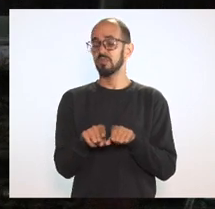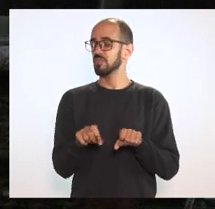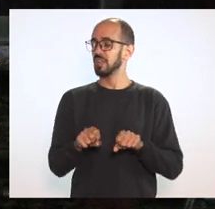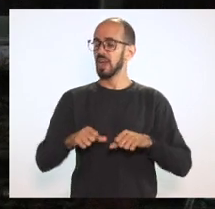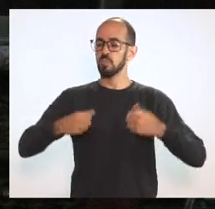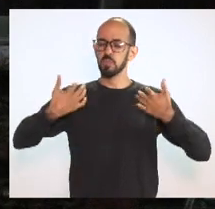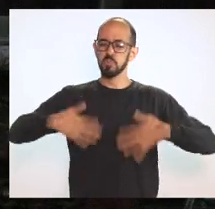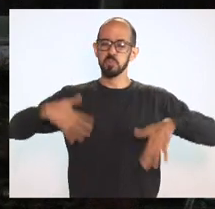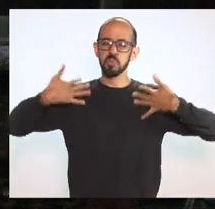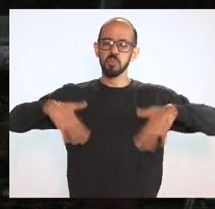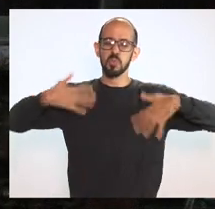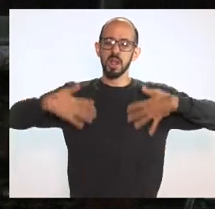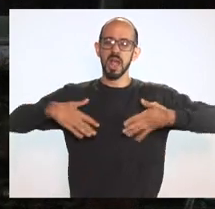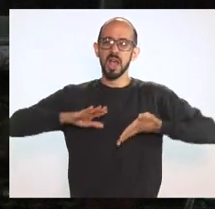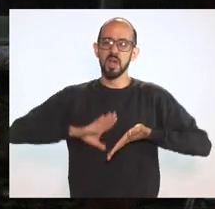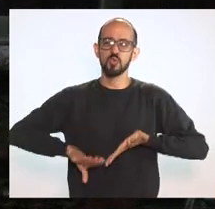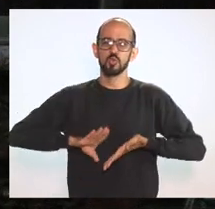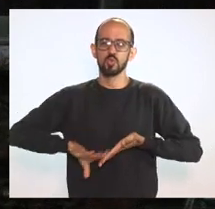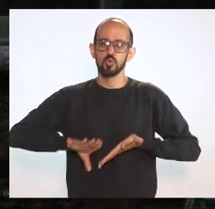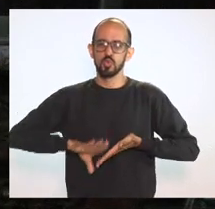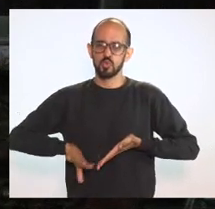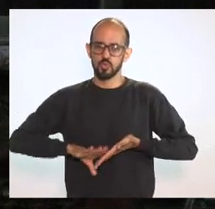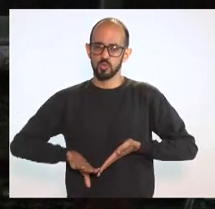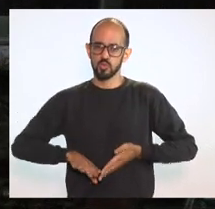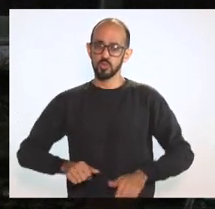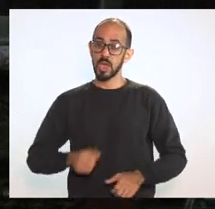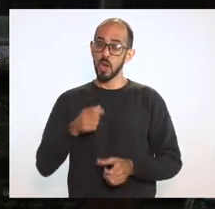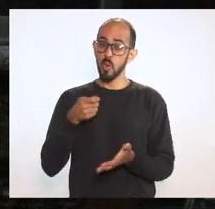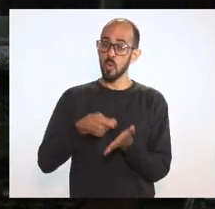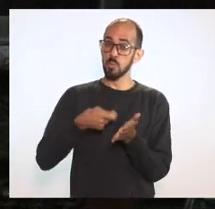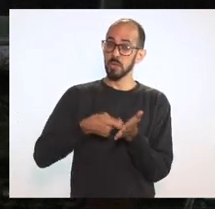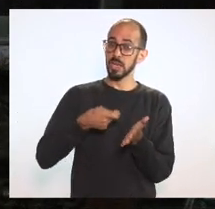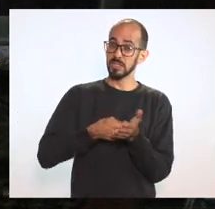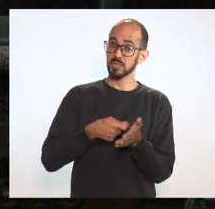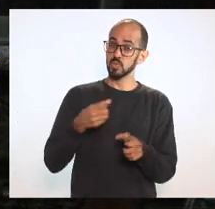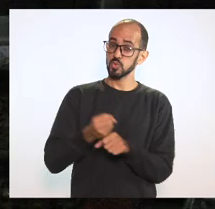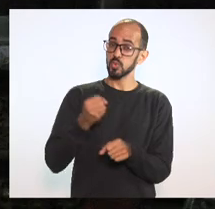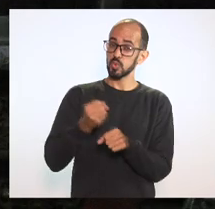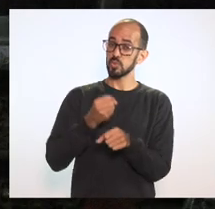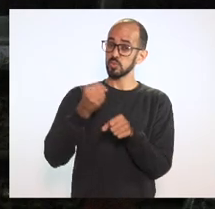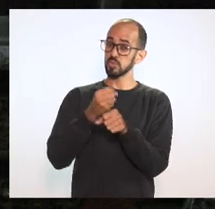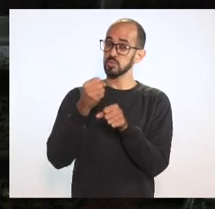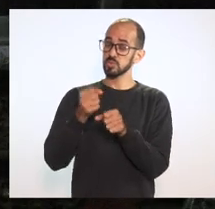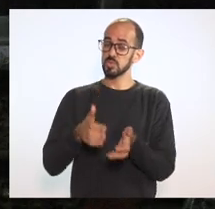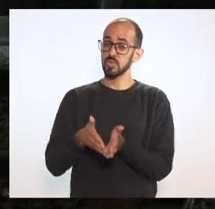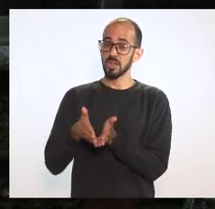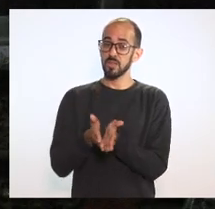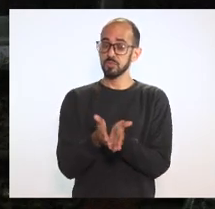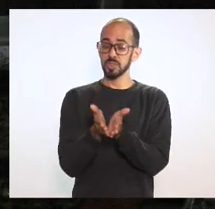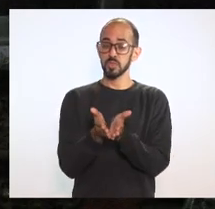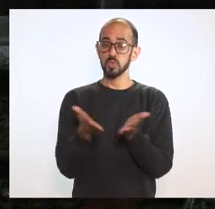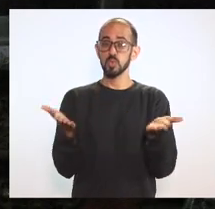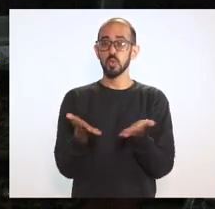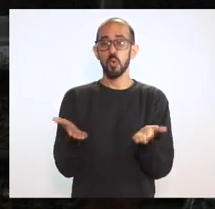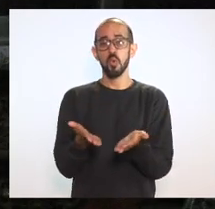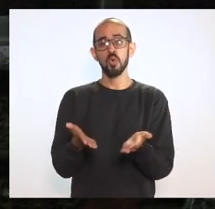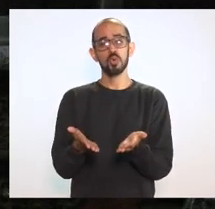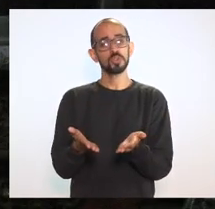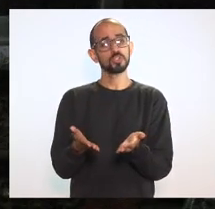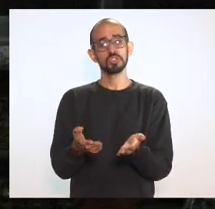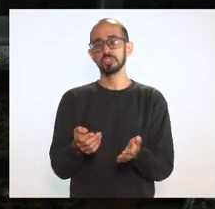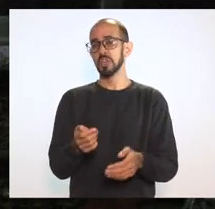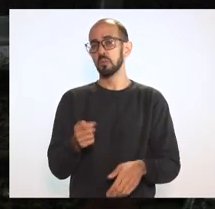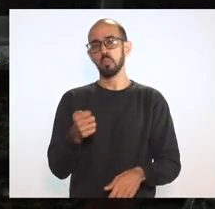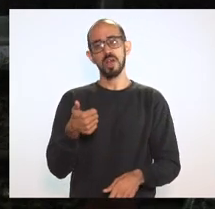a regra de obrigatoriedade de construção naval foi sendo contestada e hoje é praticamente